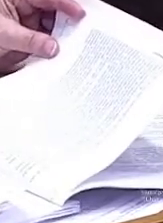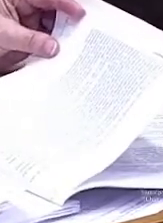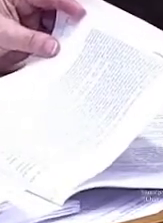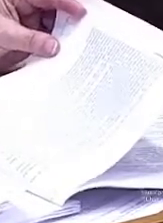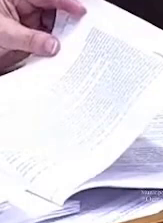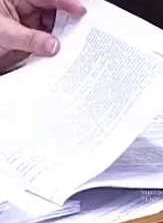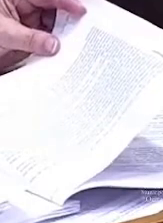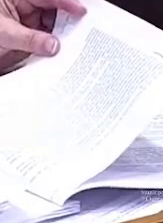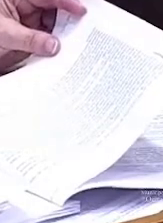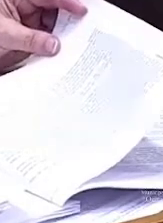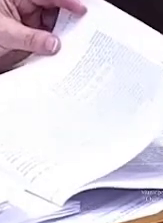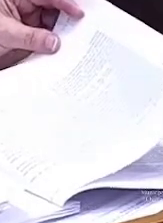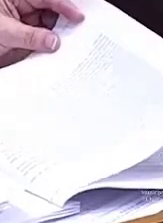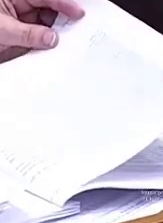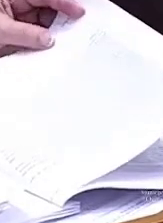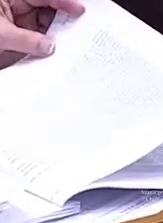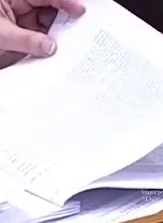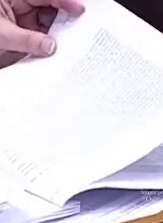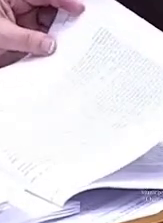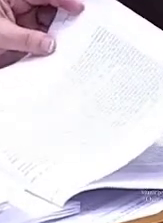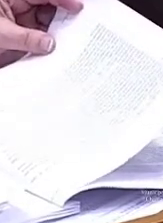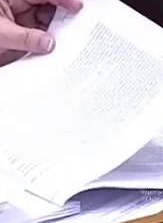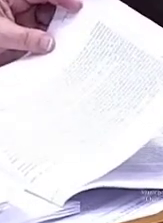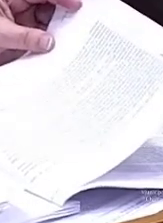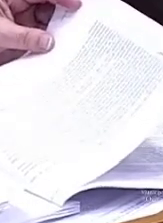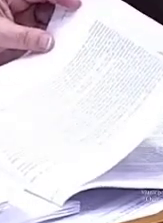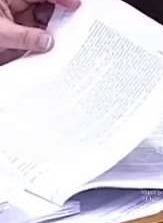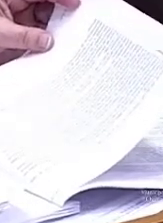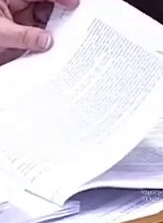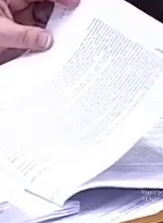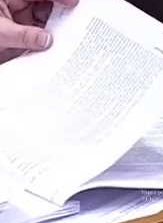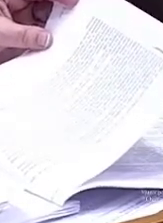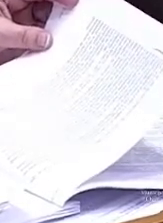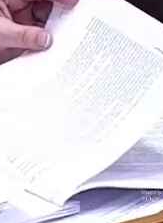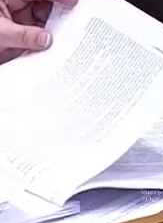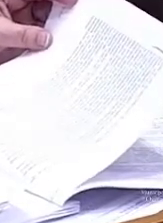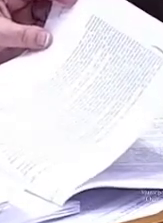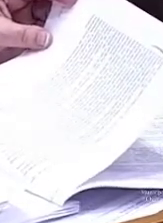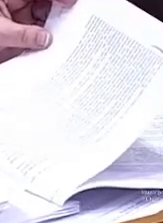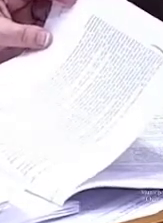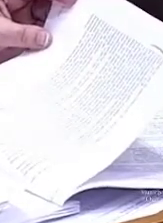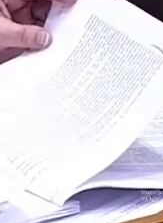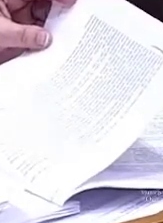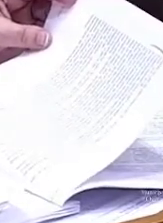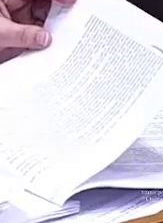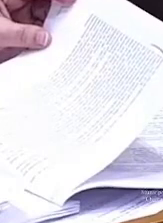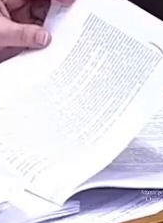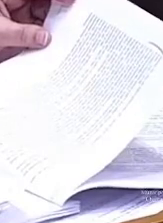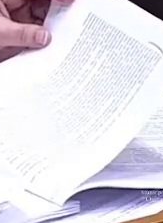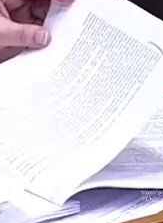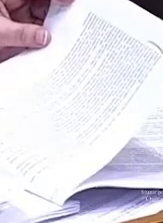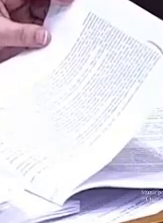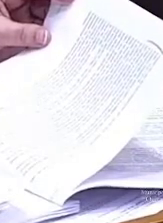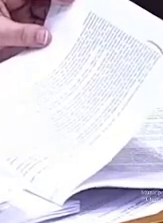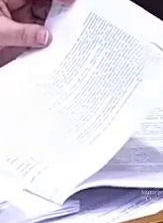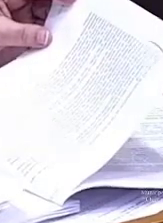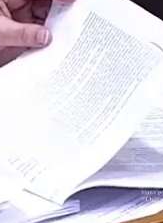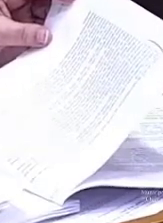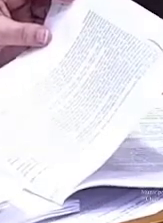revisor oficial de contas, falta receber 45% do valor total, ou seja, 2.011.411